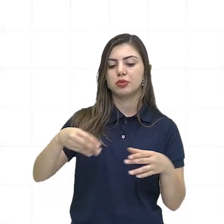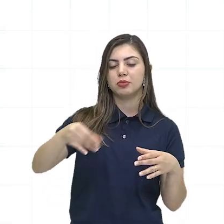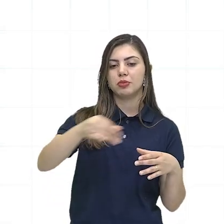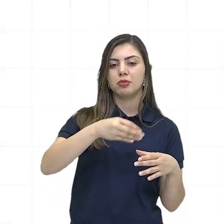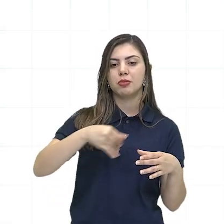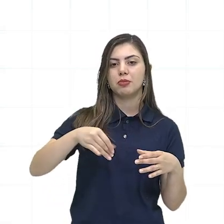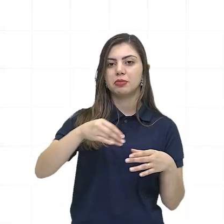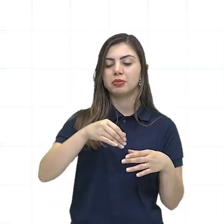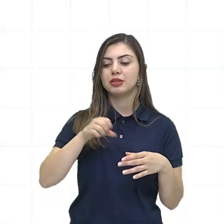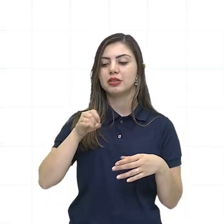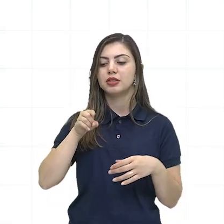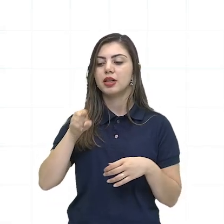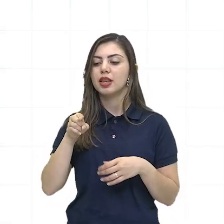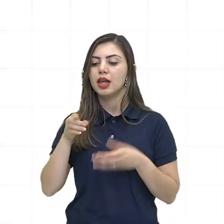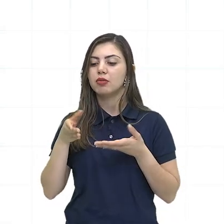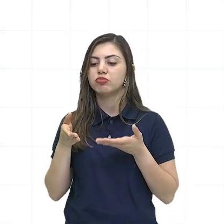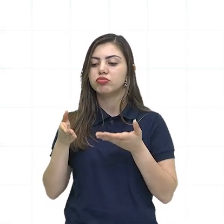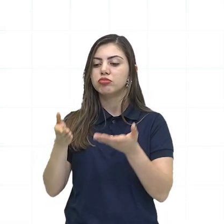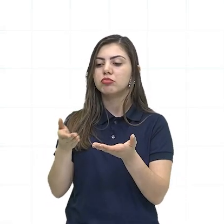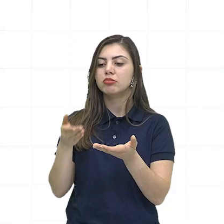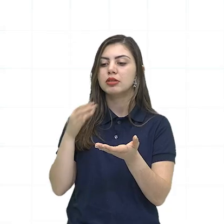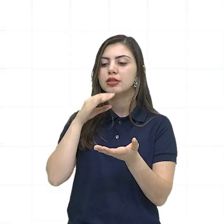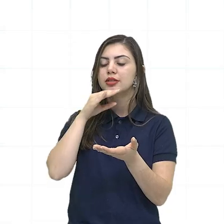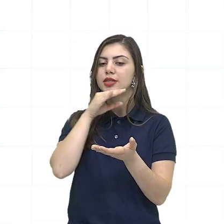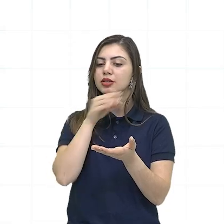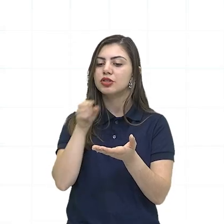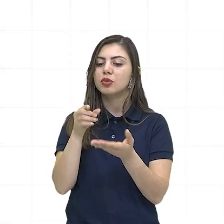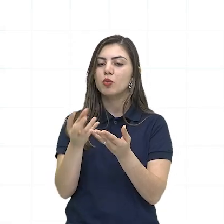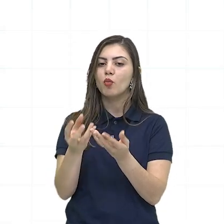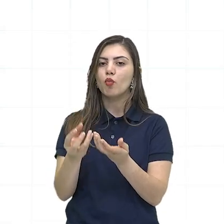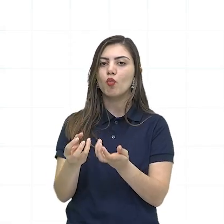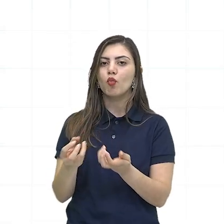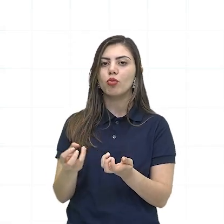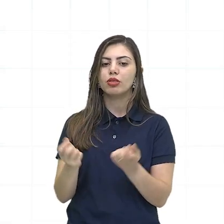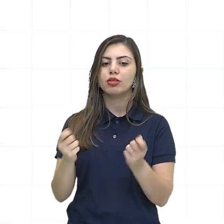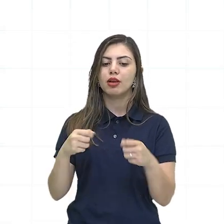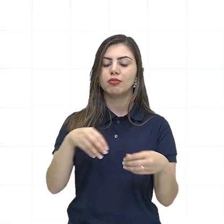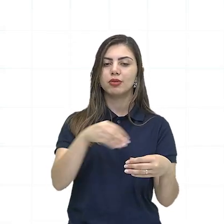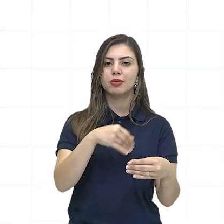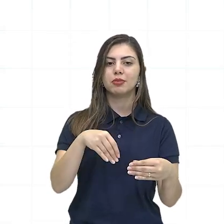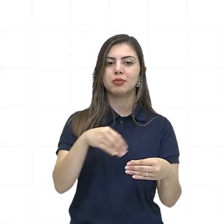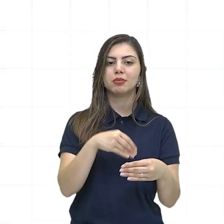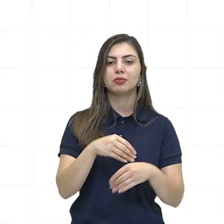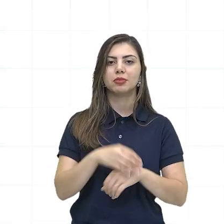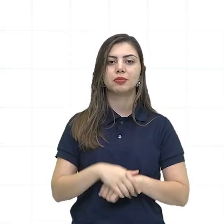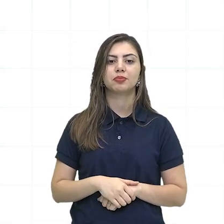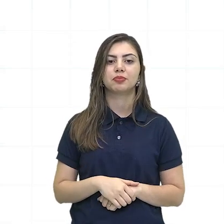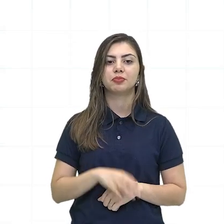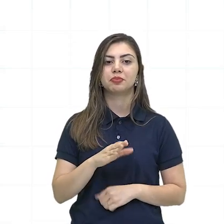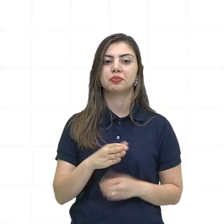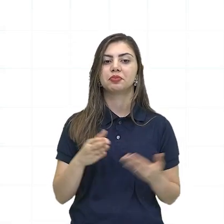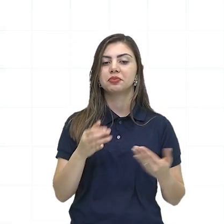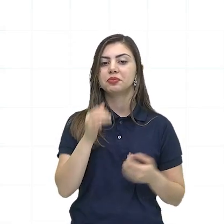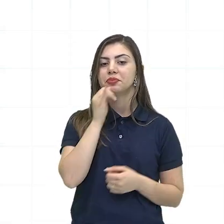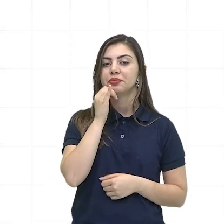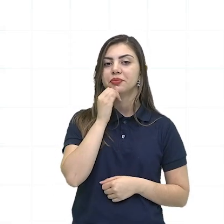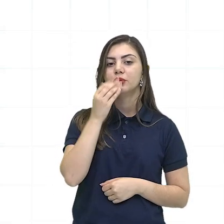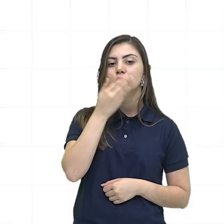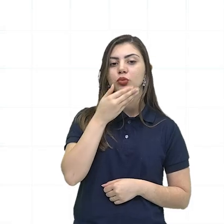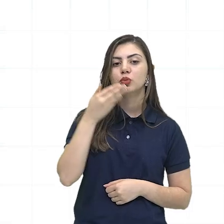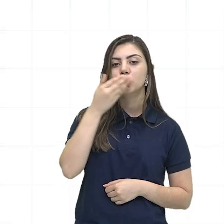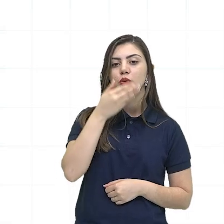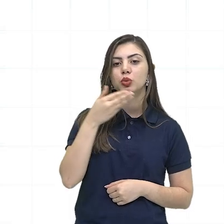expõe ele ao calor. Então vamos falar sobre algumas dessas transformações, a começar aí pela caramelização do açúcar.